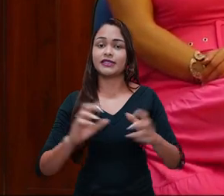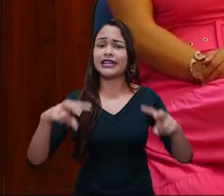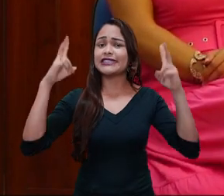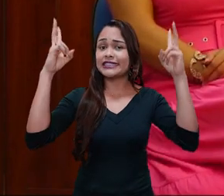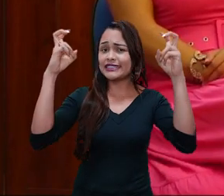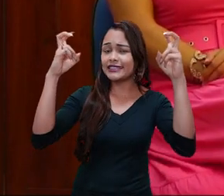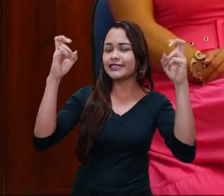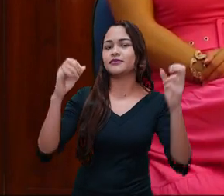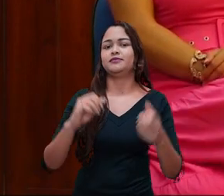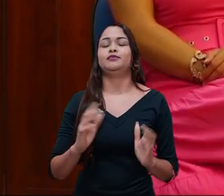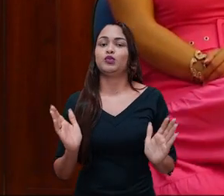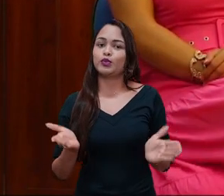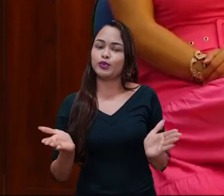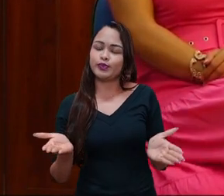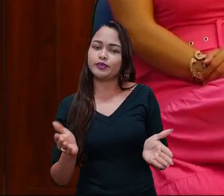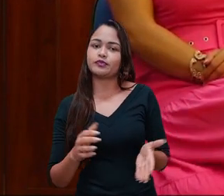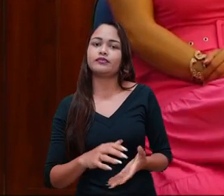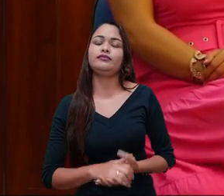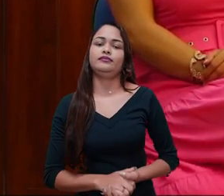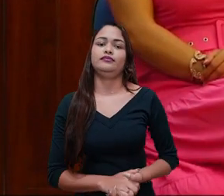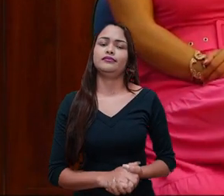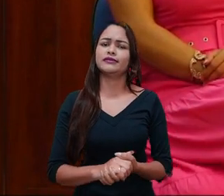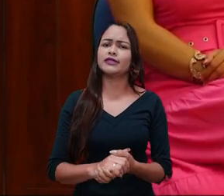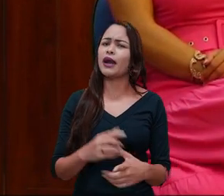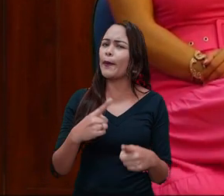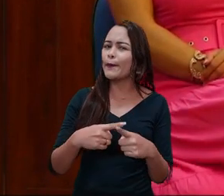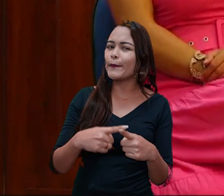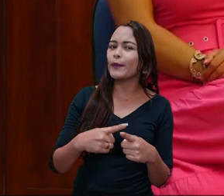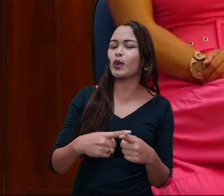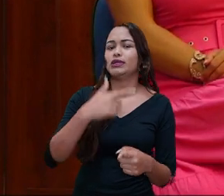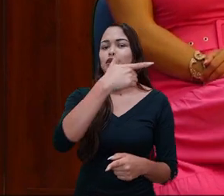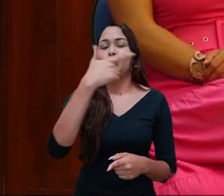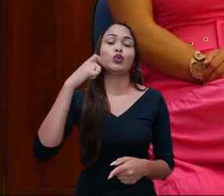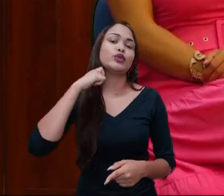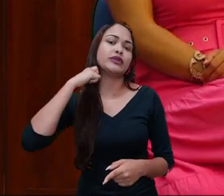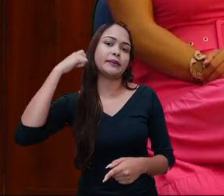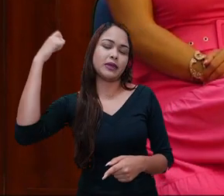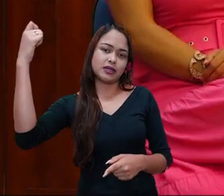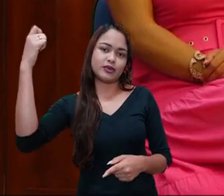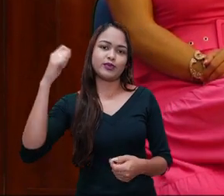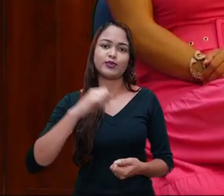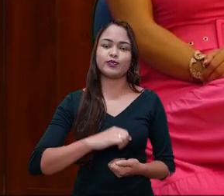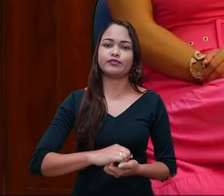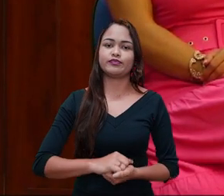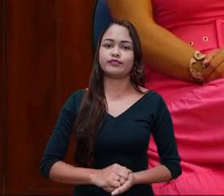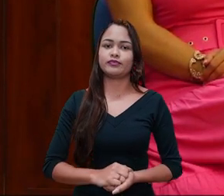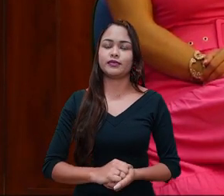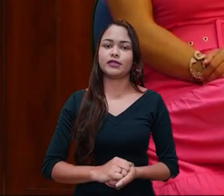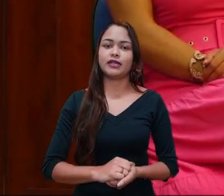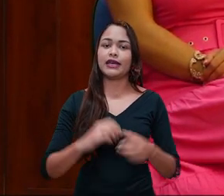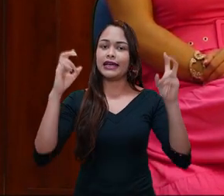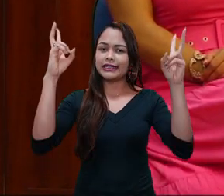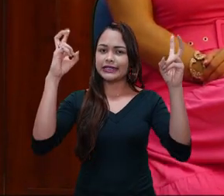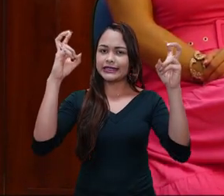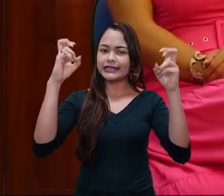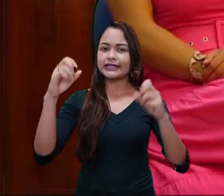tema escolhido para hoje é devido à aproximação ao dia 2 de abril. O tema Vivências